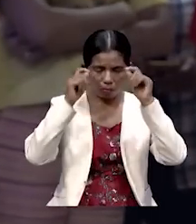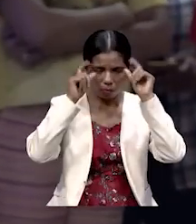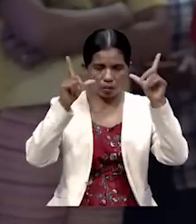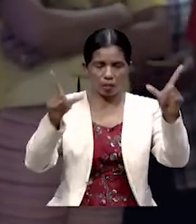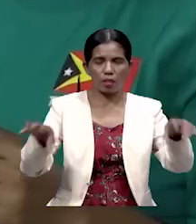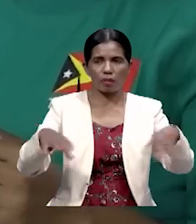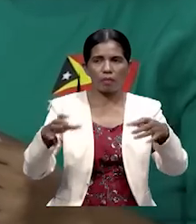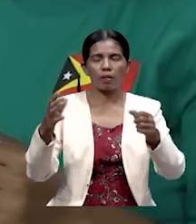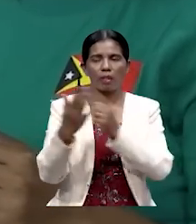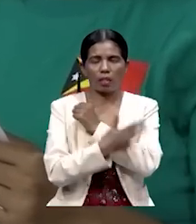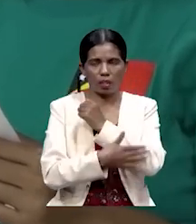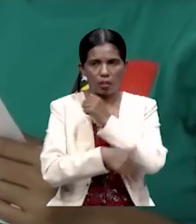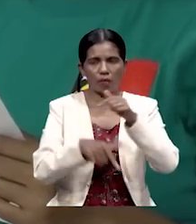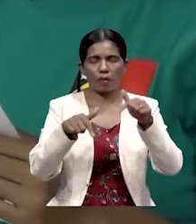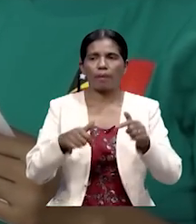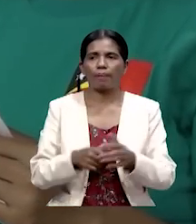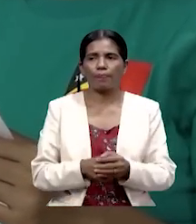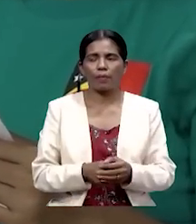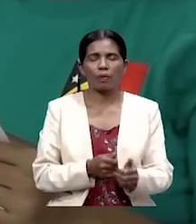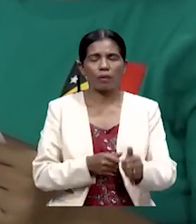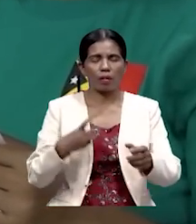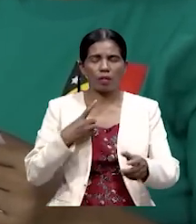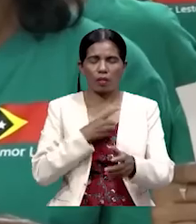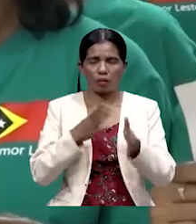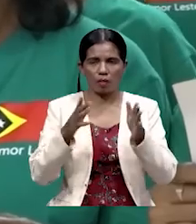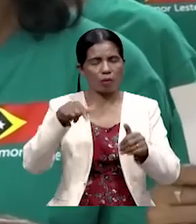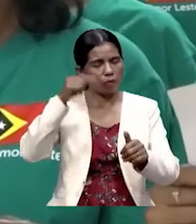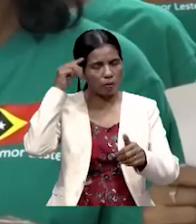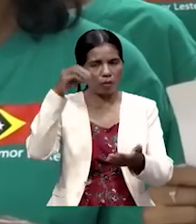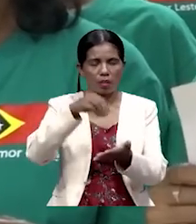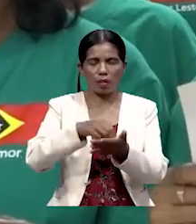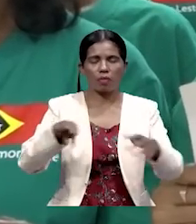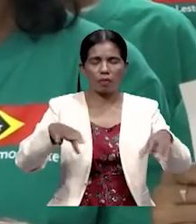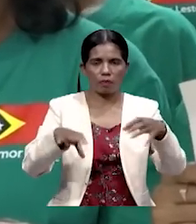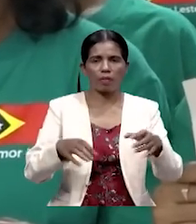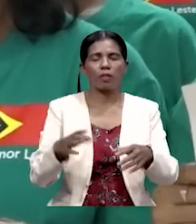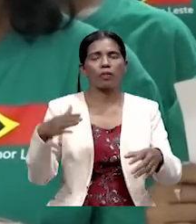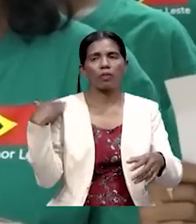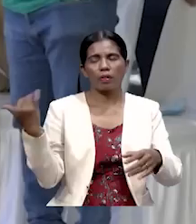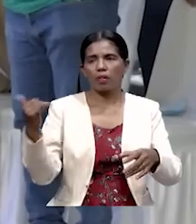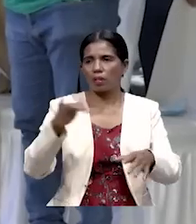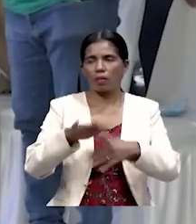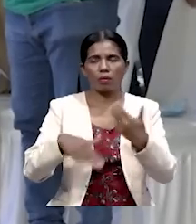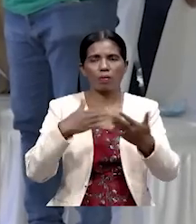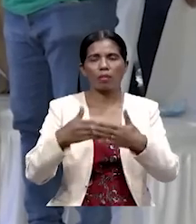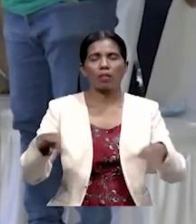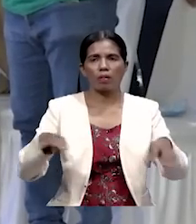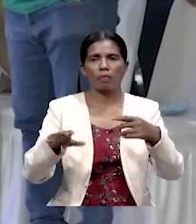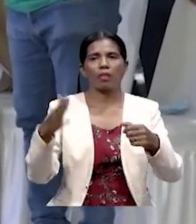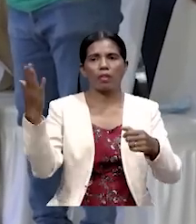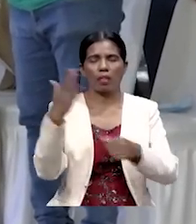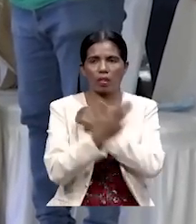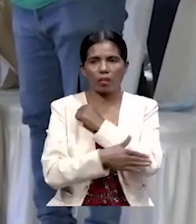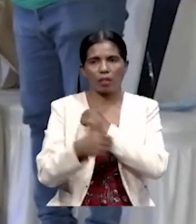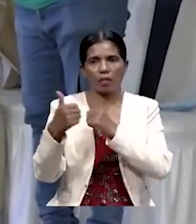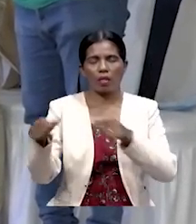nyerai rase. Tamba tui reputaru sira, bahira guveru la kria servisu iha rai larang, zoven sira seba hotu servisu iha rai liur,